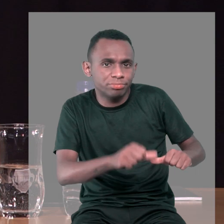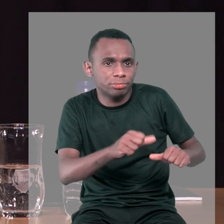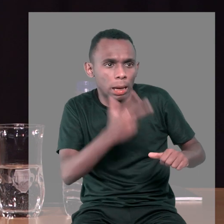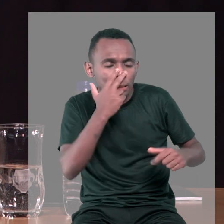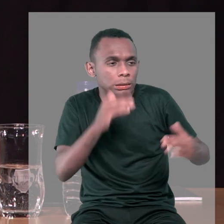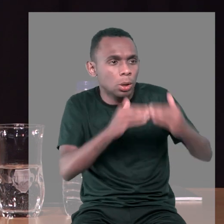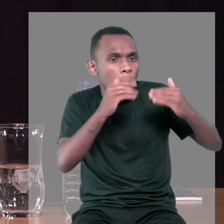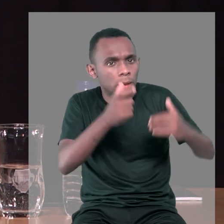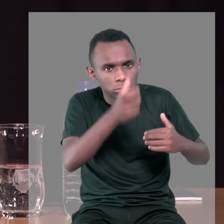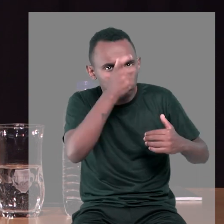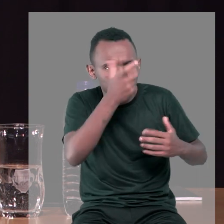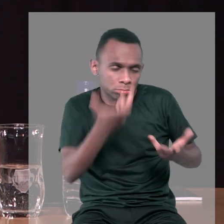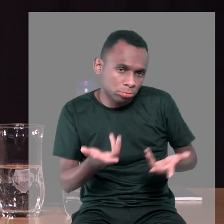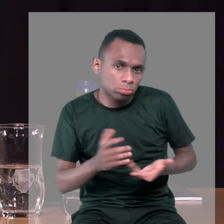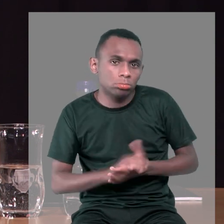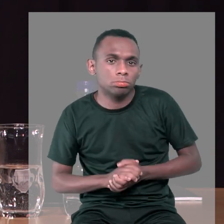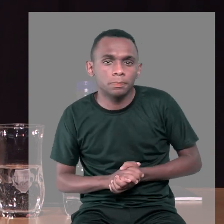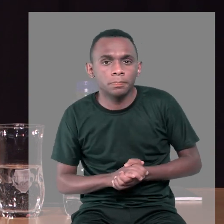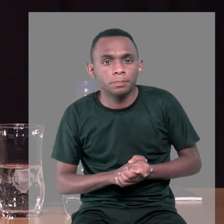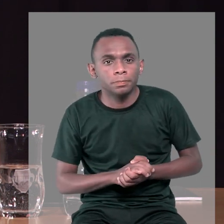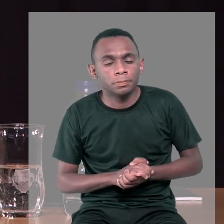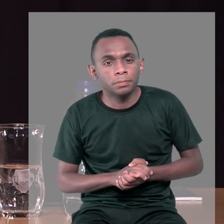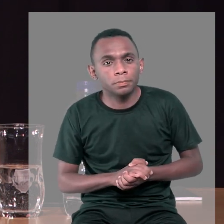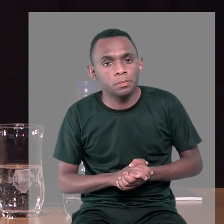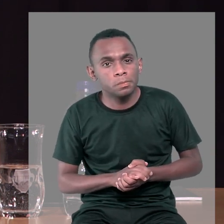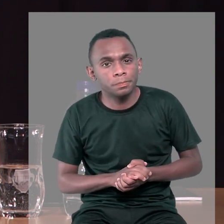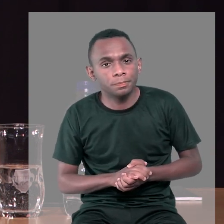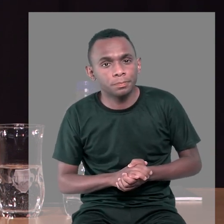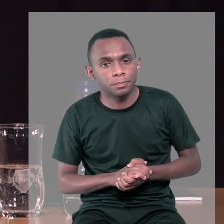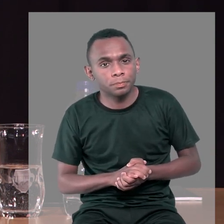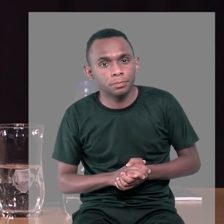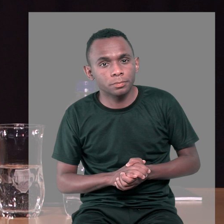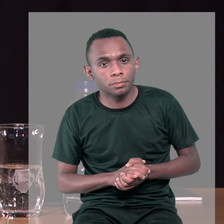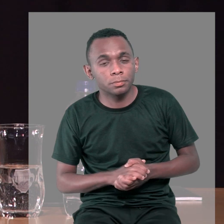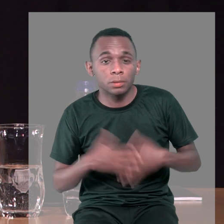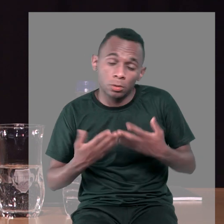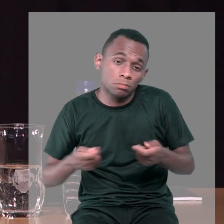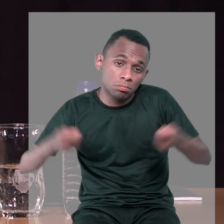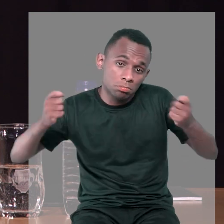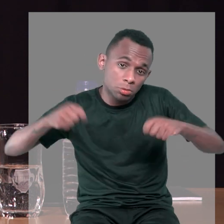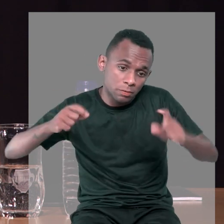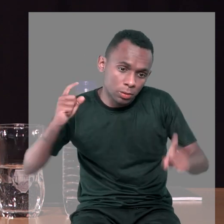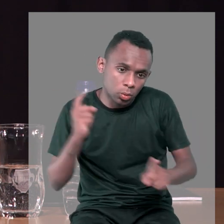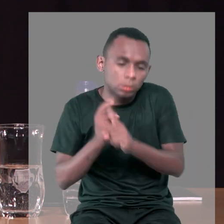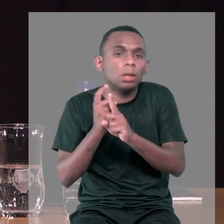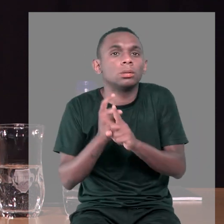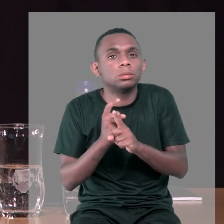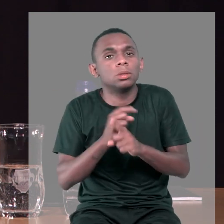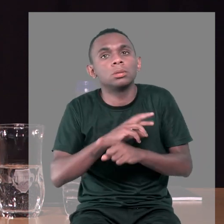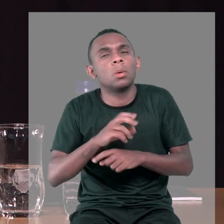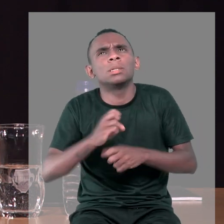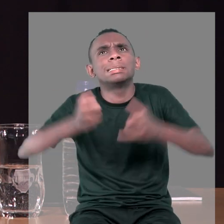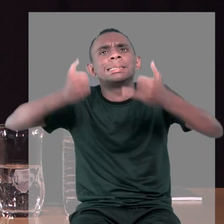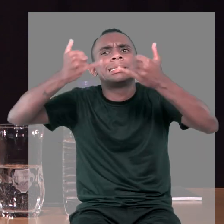que aquilo aconteceu na natureza de quem cometeu o crime. É uma lógica natural, é